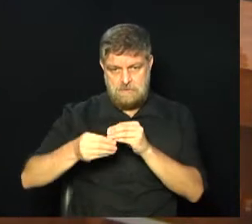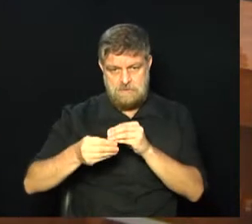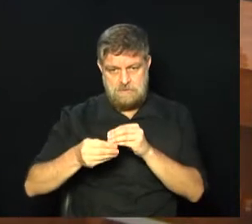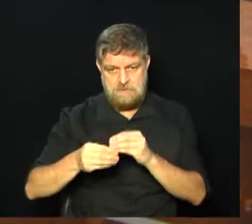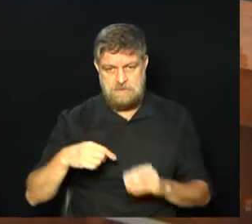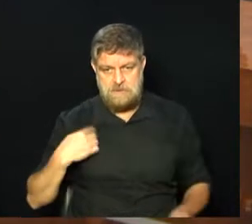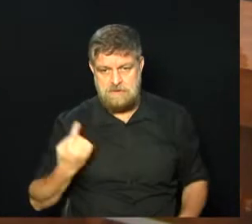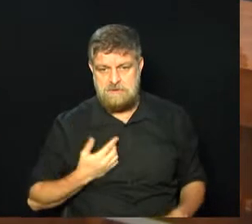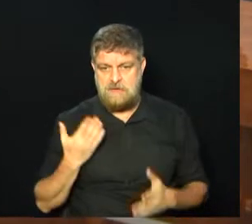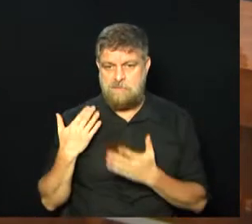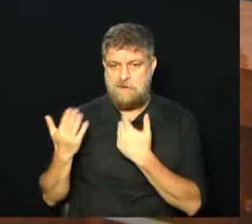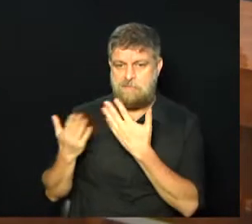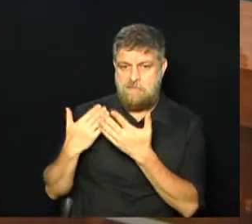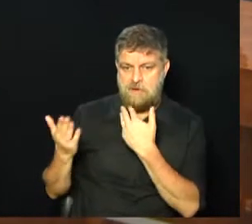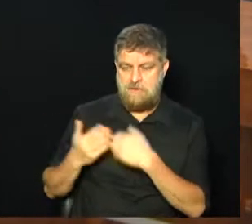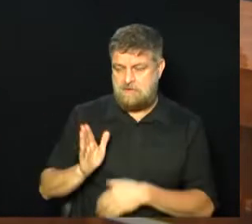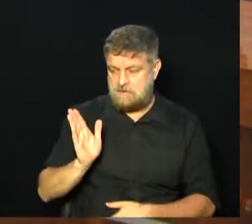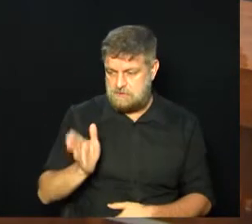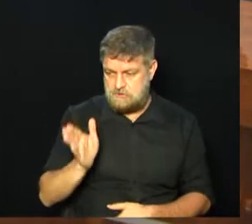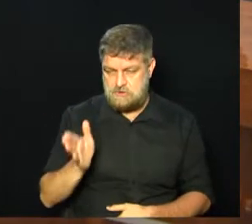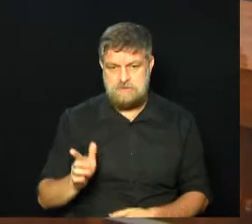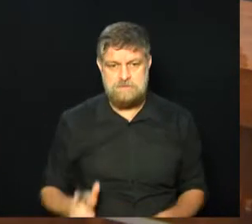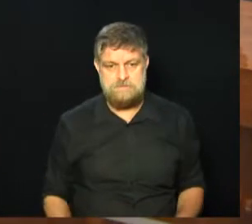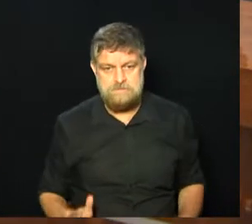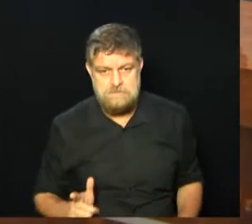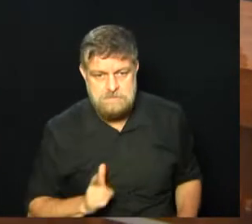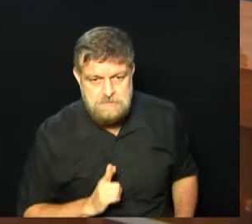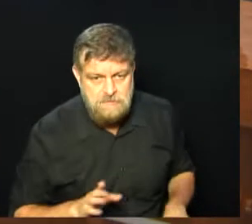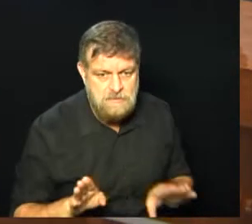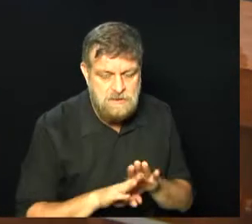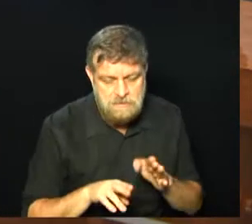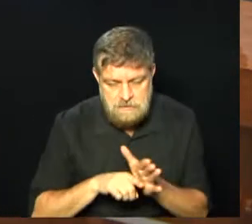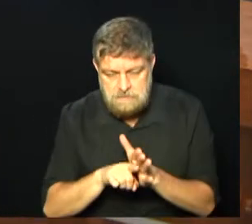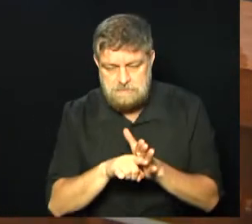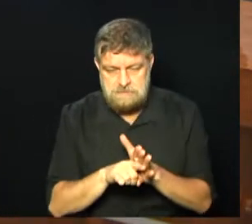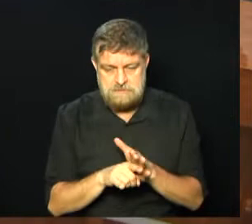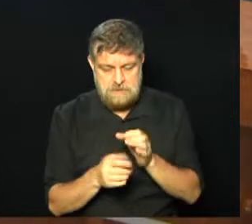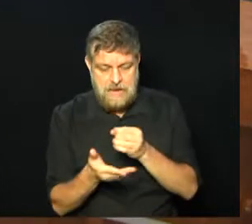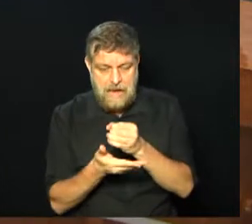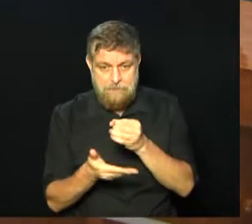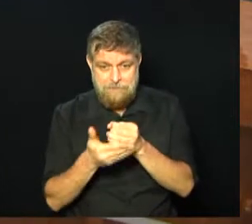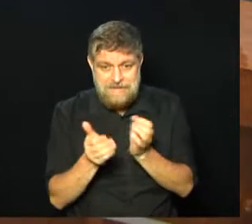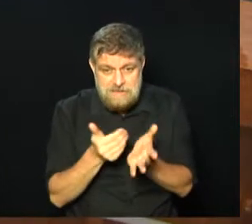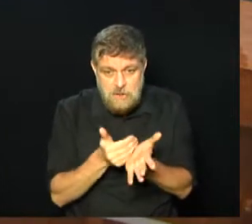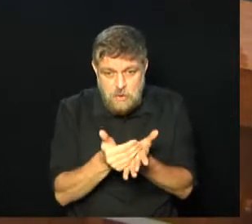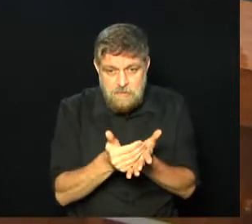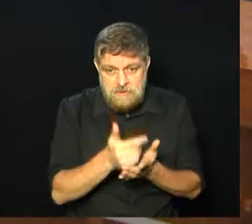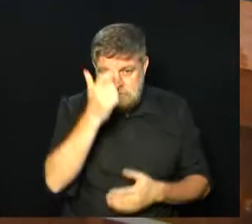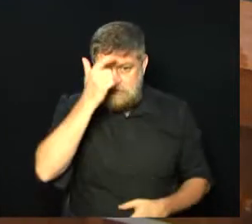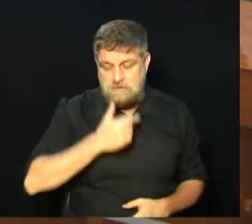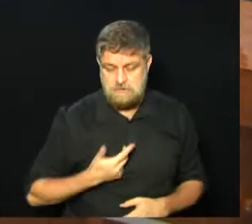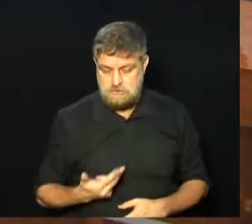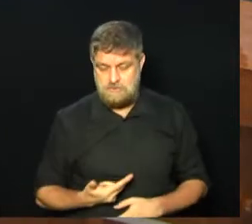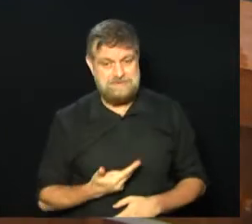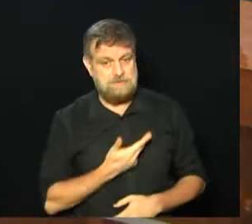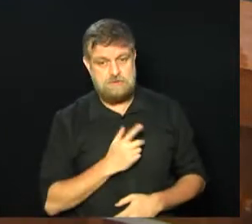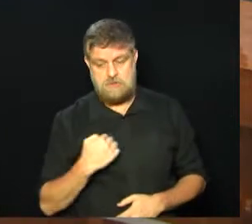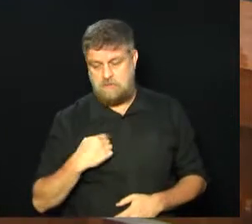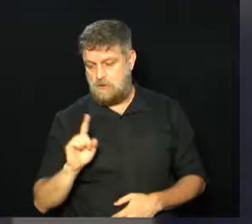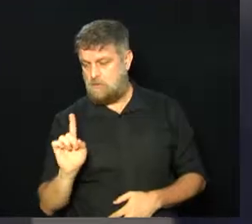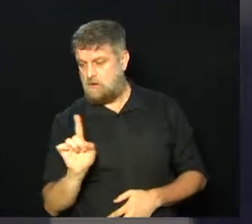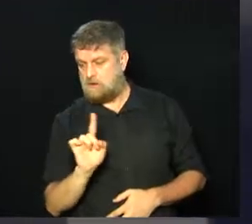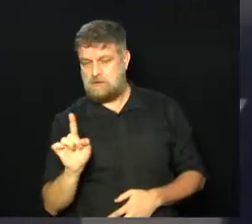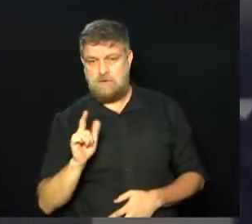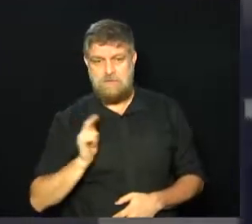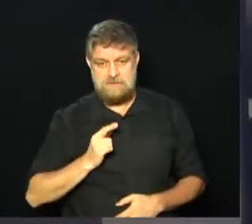num bate-papo já? Até a questão do diagnóstico precoce, eu não sou cirurgião, eu sou oncologista clínico, né? Mas o que eu